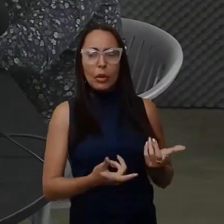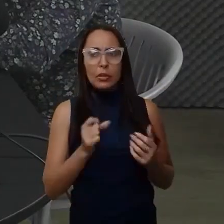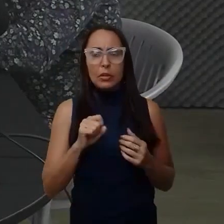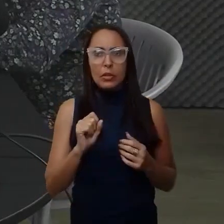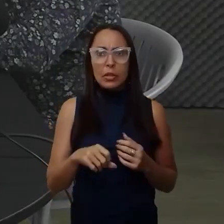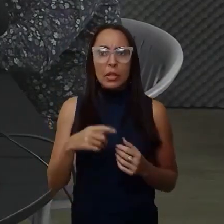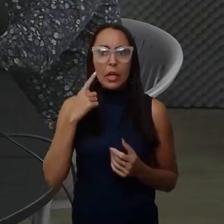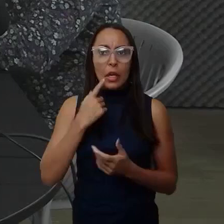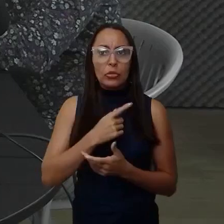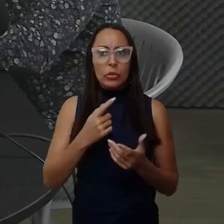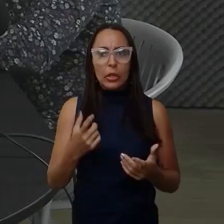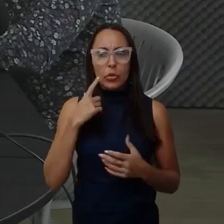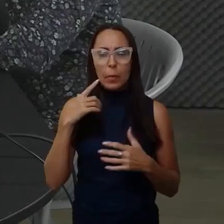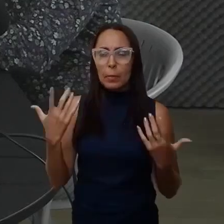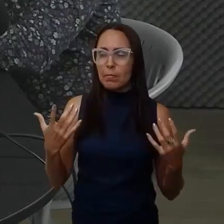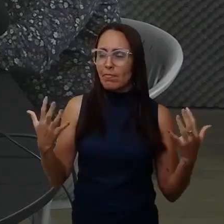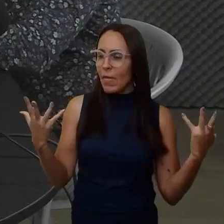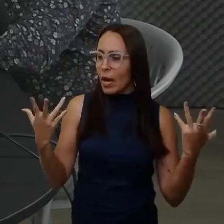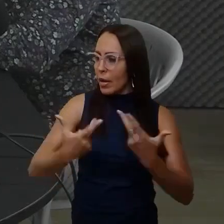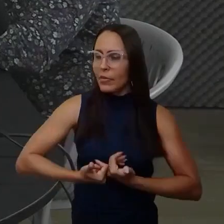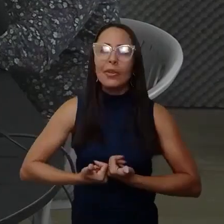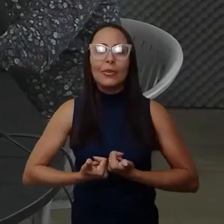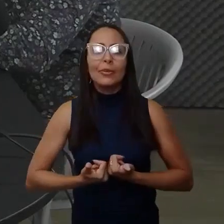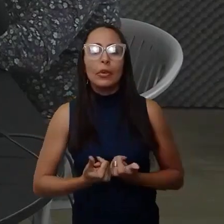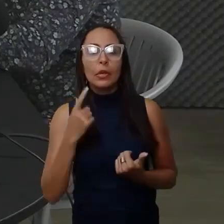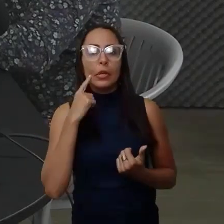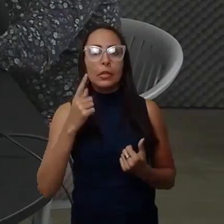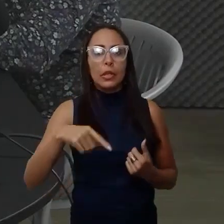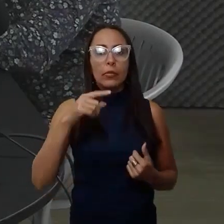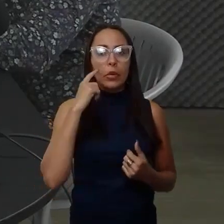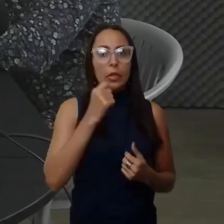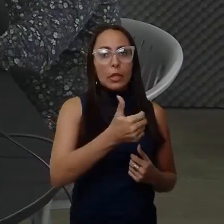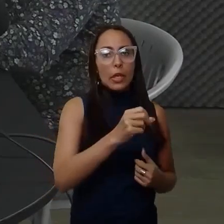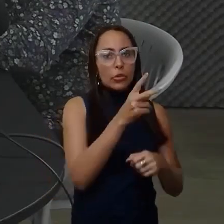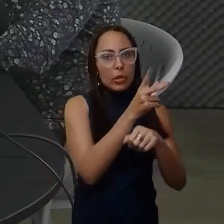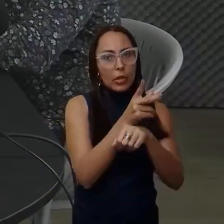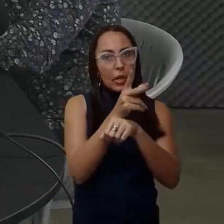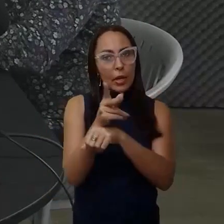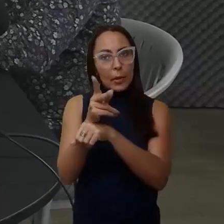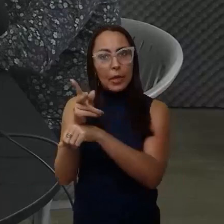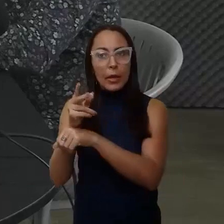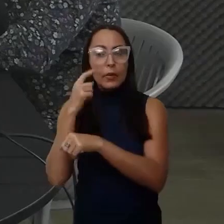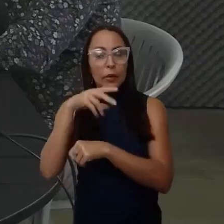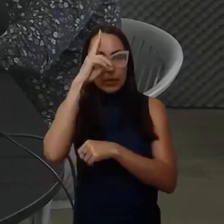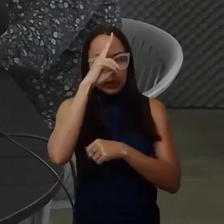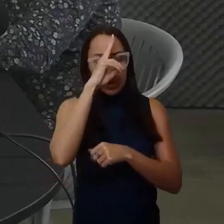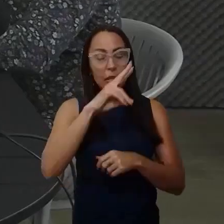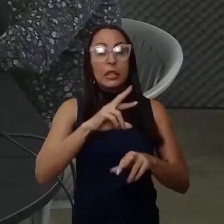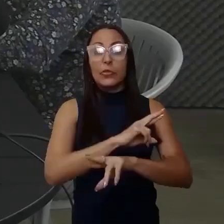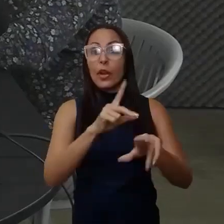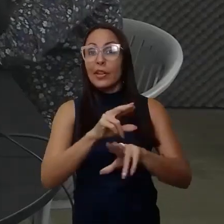que eu acho também muito fascinante. Você, né? Se você der 10 câmeras para 10 pessoas contarem a mesma história, serão 10 histórias